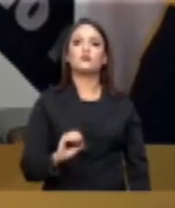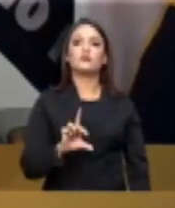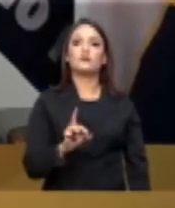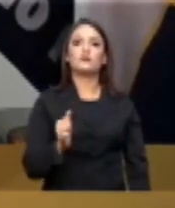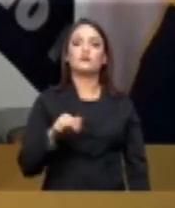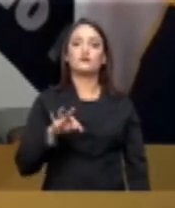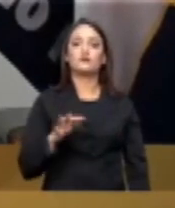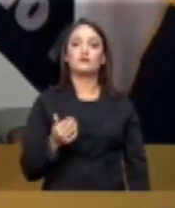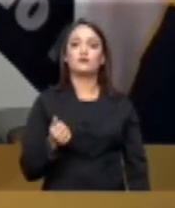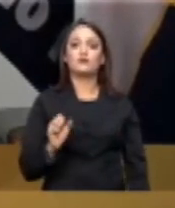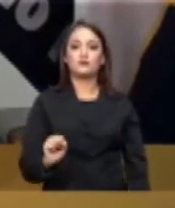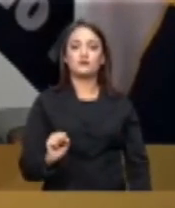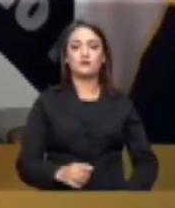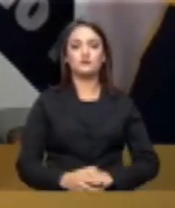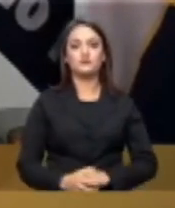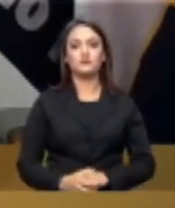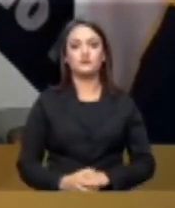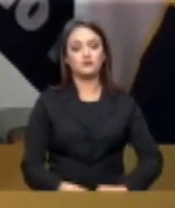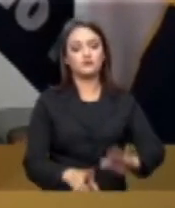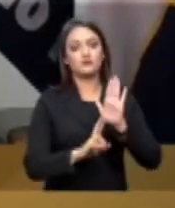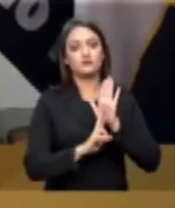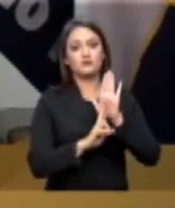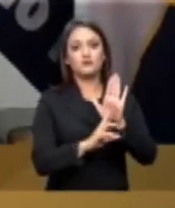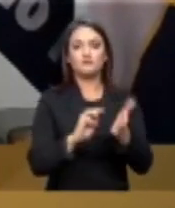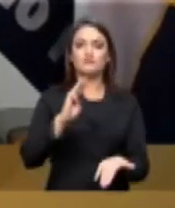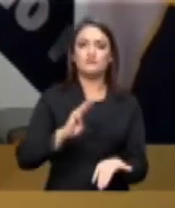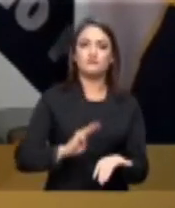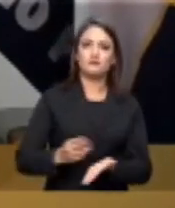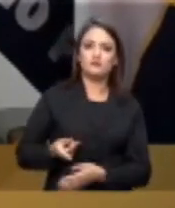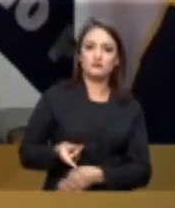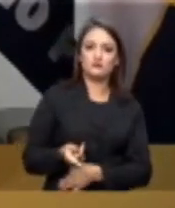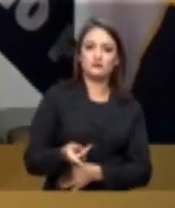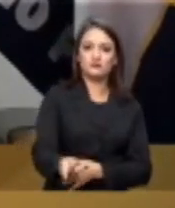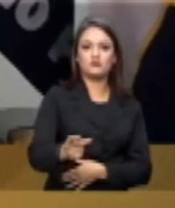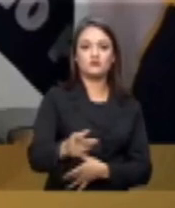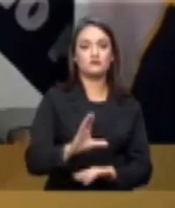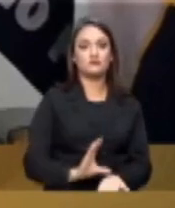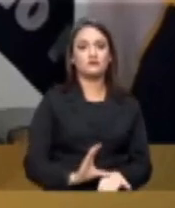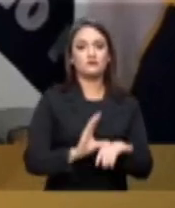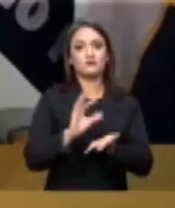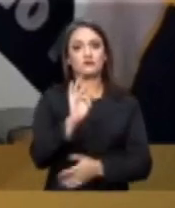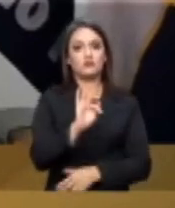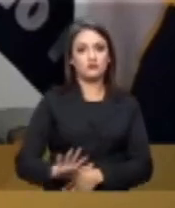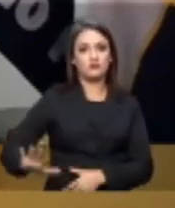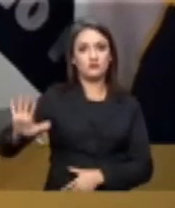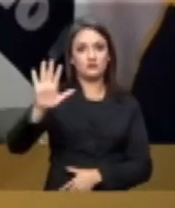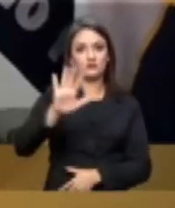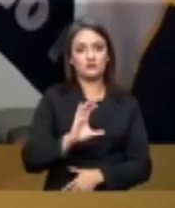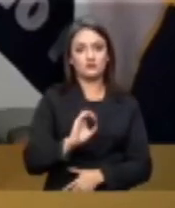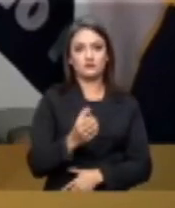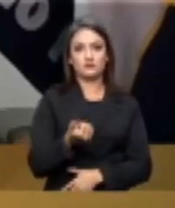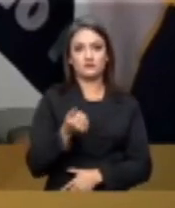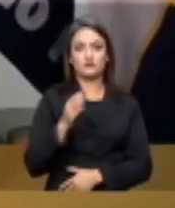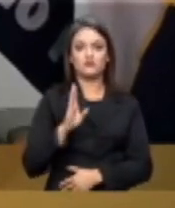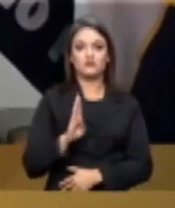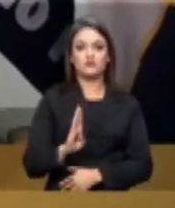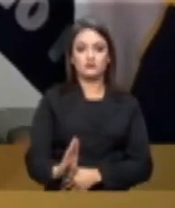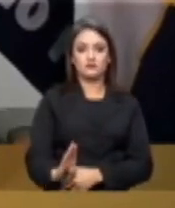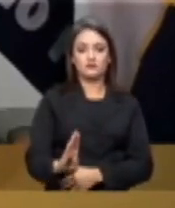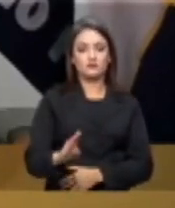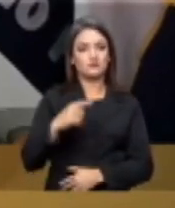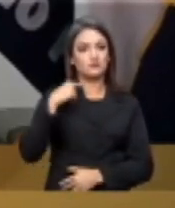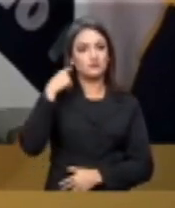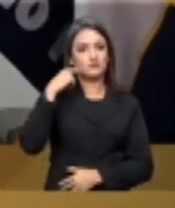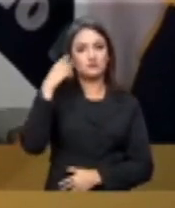representante e membro honorário vitalício do Conselho Federal da Ordem dos Advogados do Brasil,